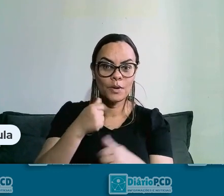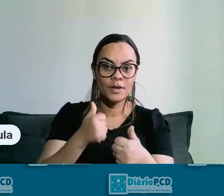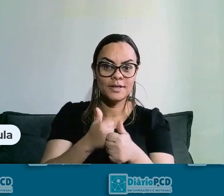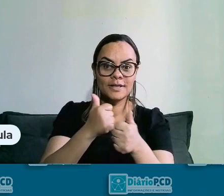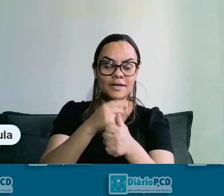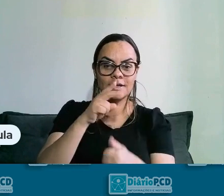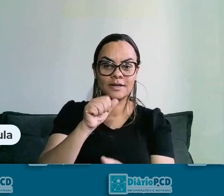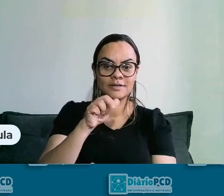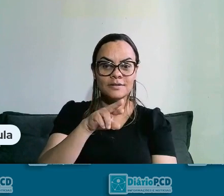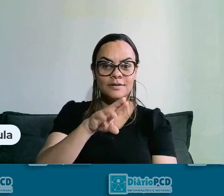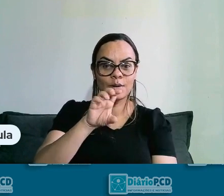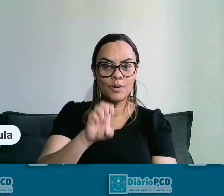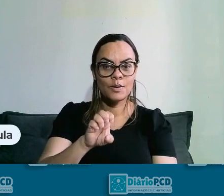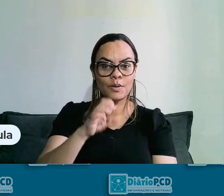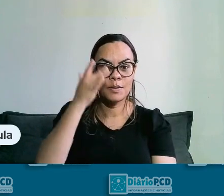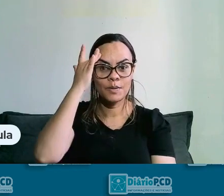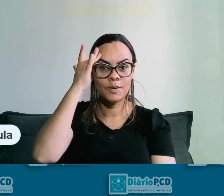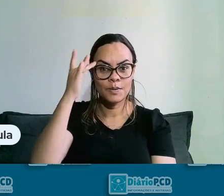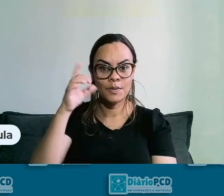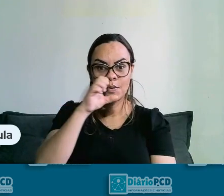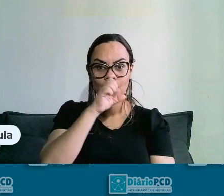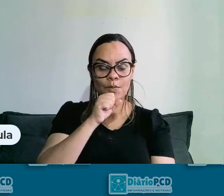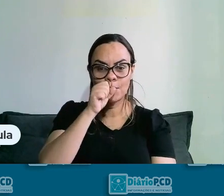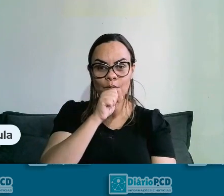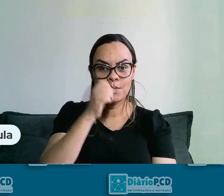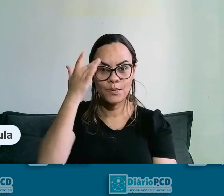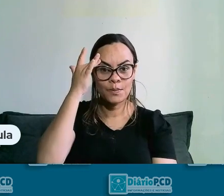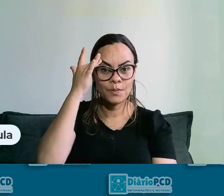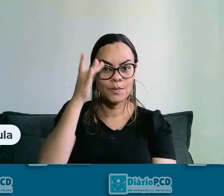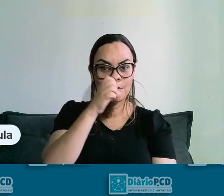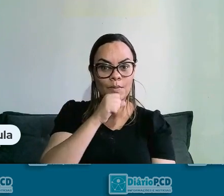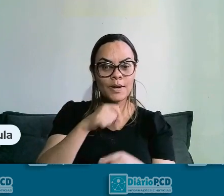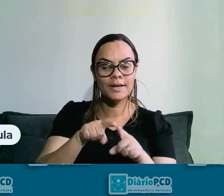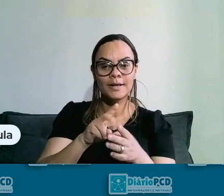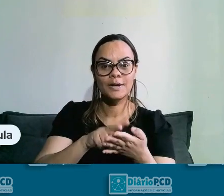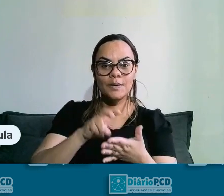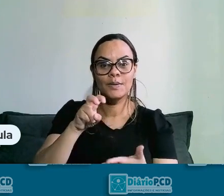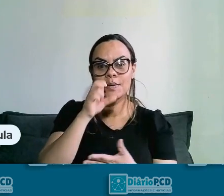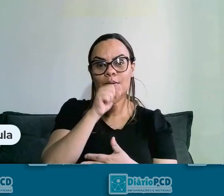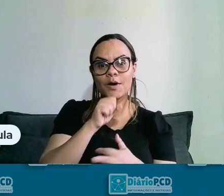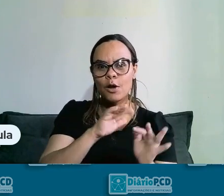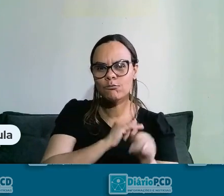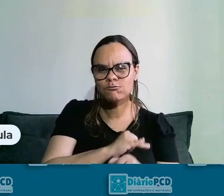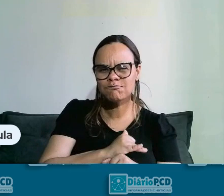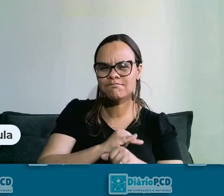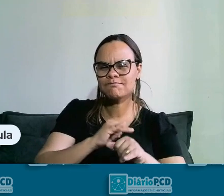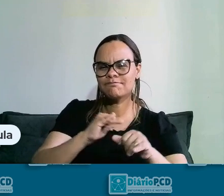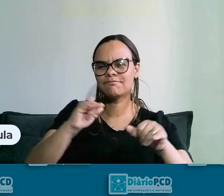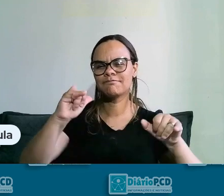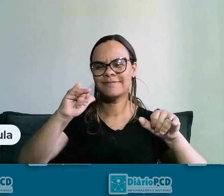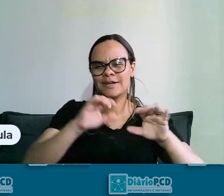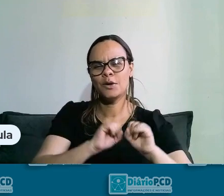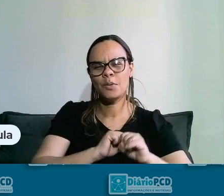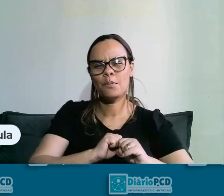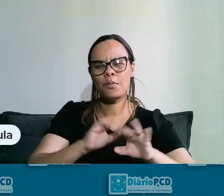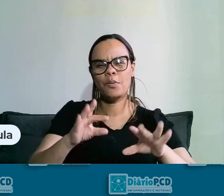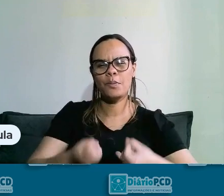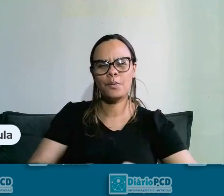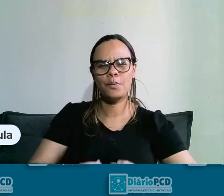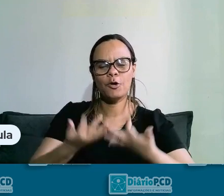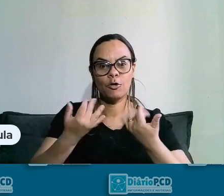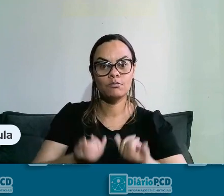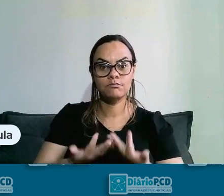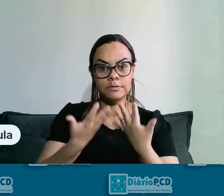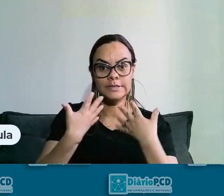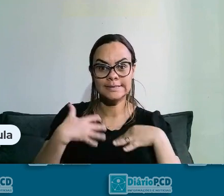André Naves na manhã deste sábado, e nós, a partir de agora, vamos repercutir mais um assunto polêmico,